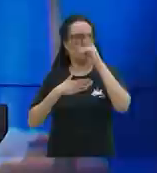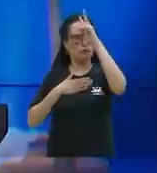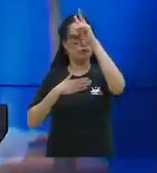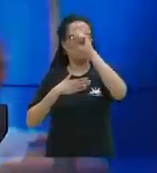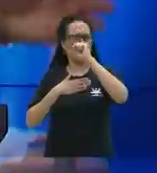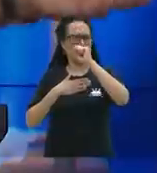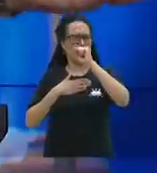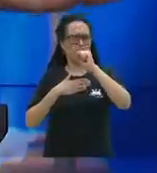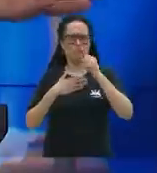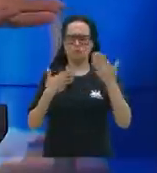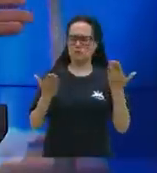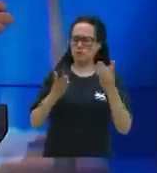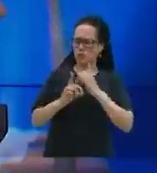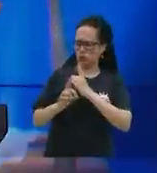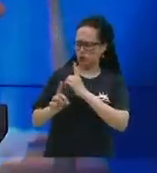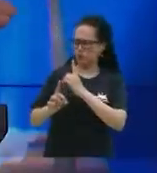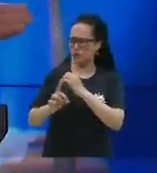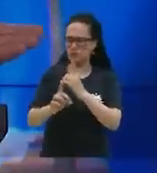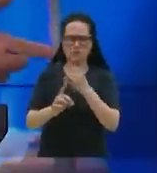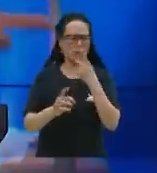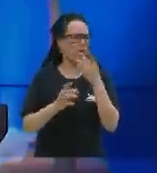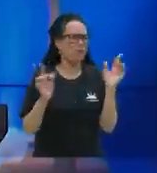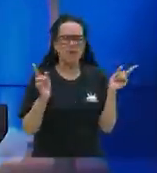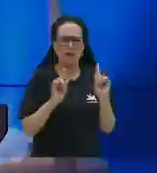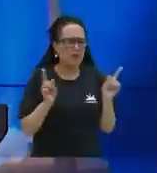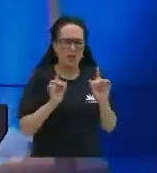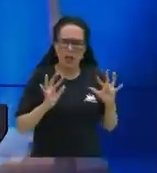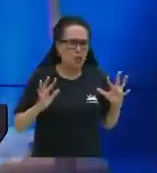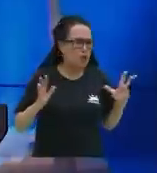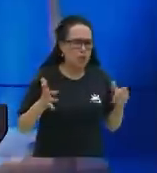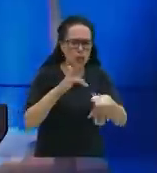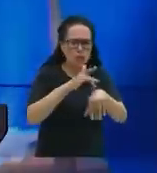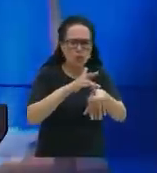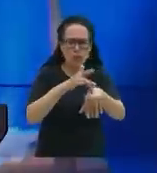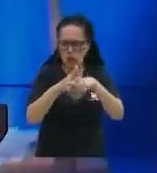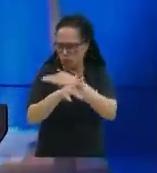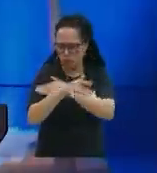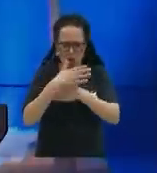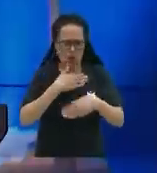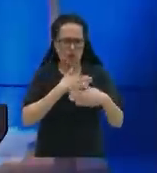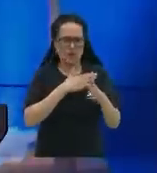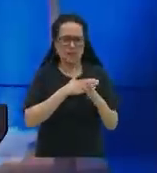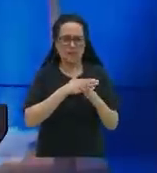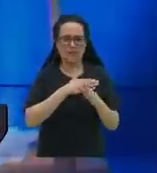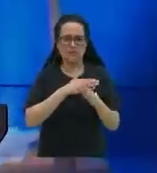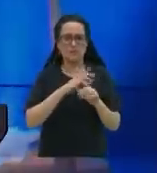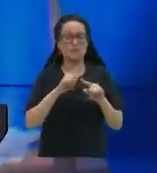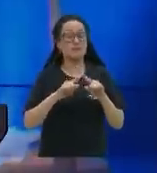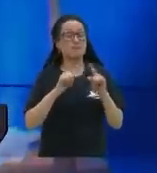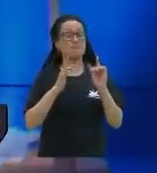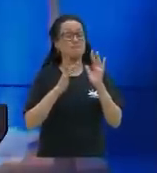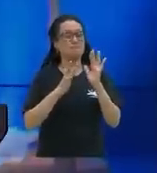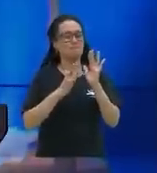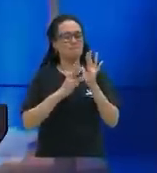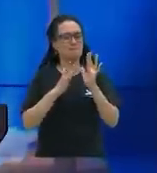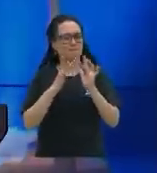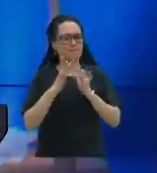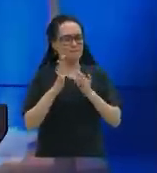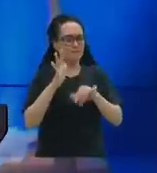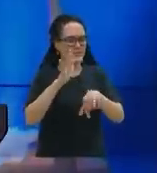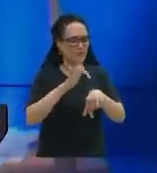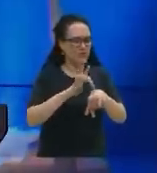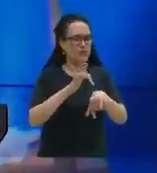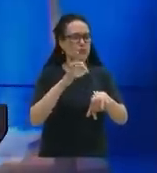E o discípulo fala: Senhor, todos te tocam. Mas alguém tocou a Jesus de uma